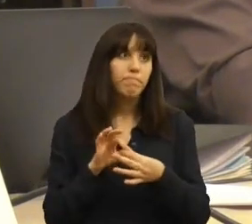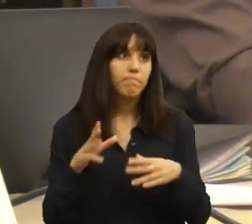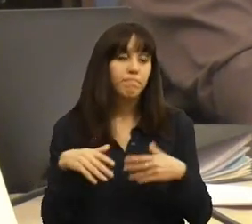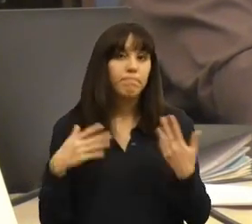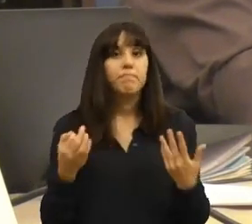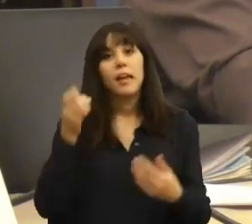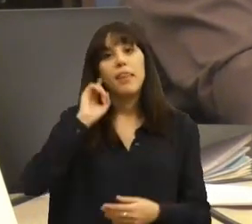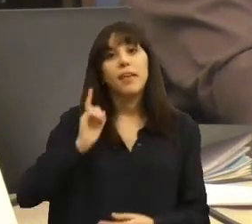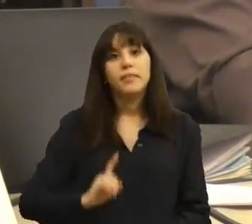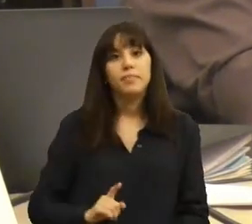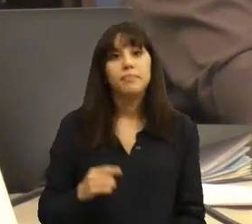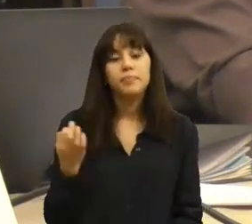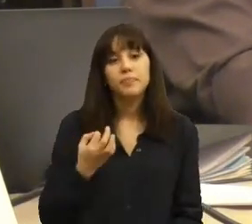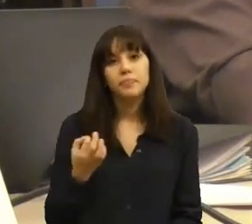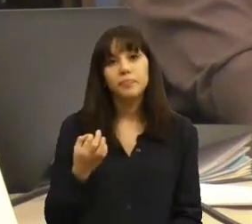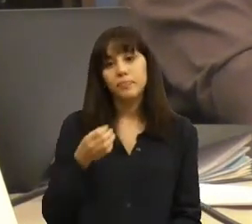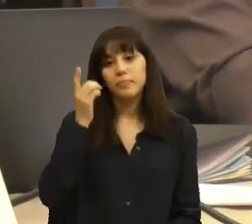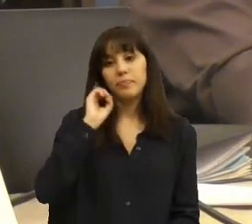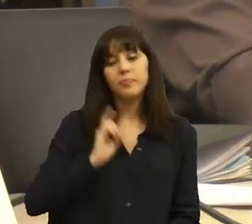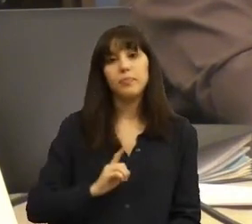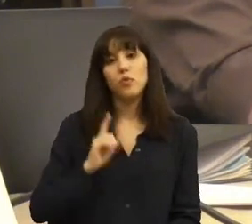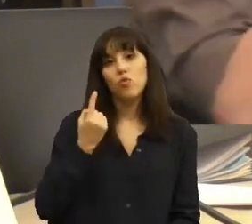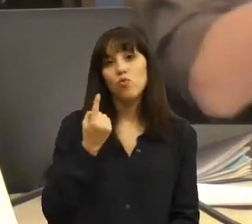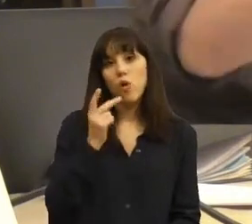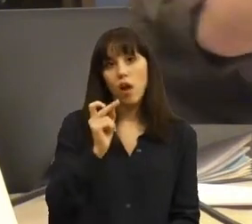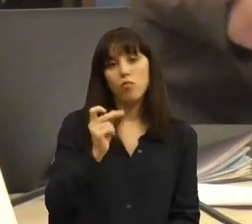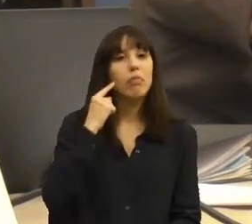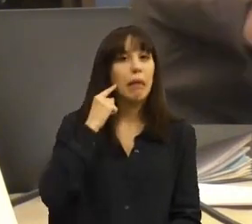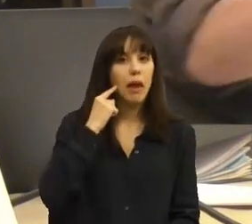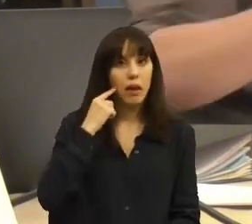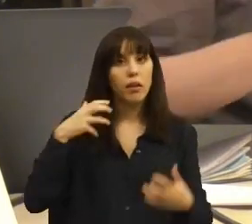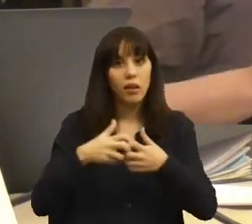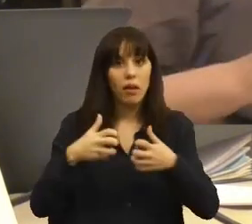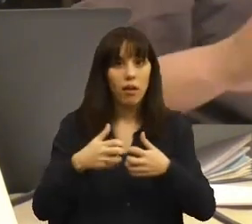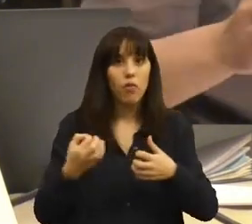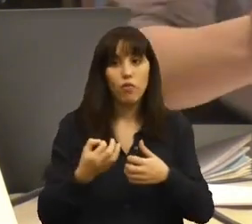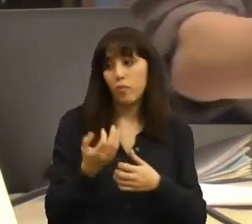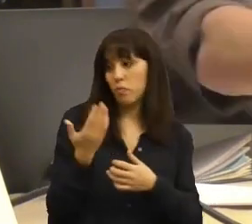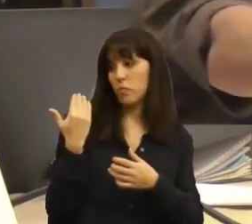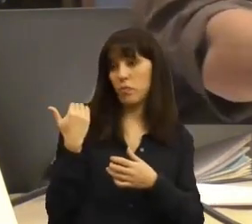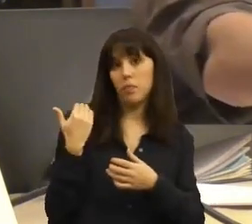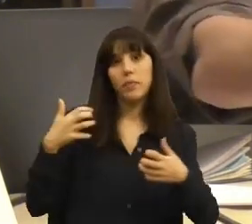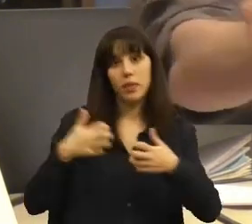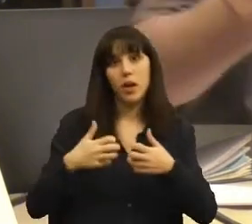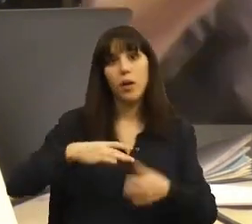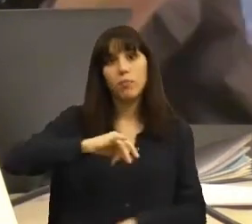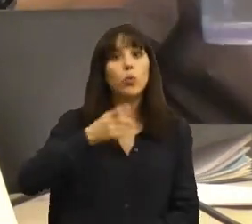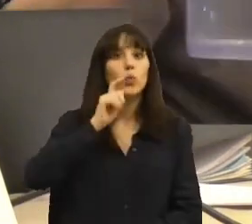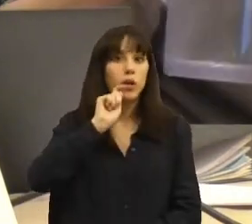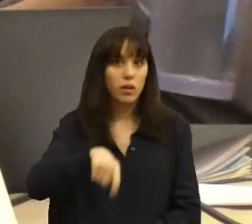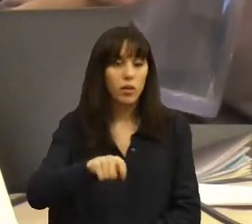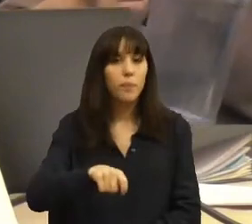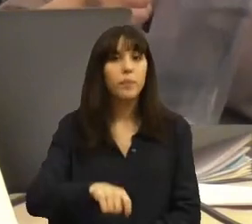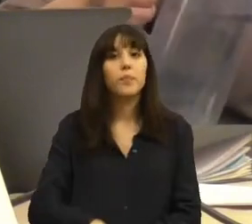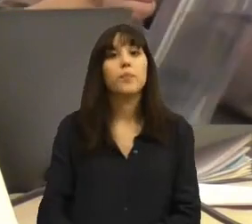da data que está a assinalar do primeiro ano de guerra deste último ano que decorreu de guerra na Ucrânia. É